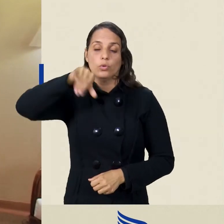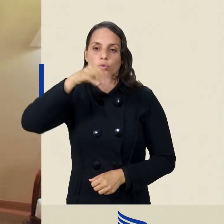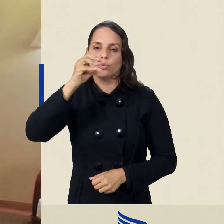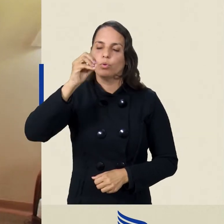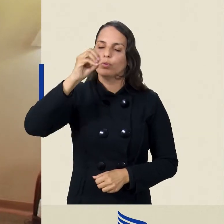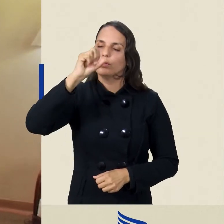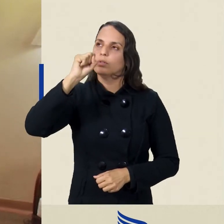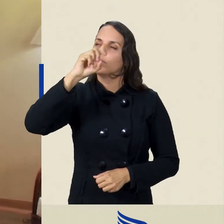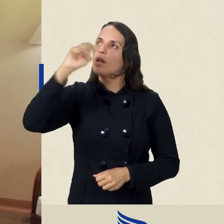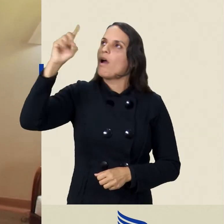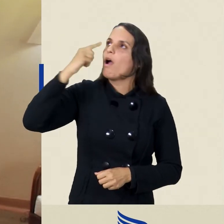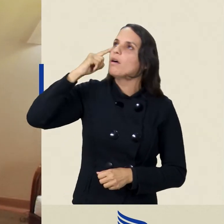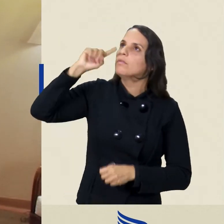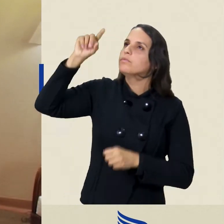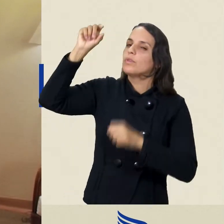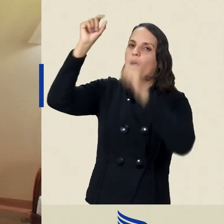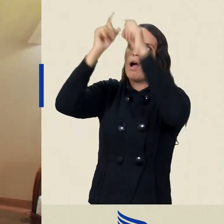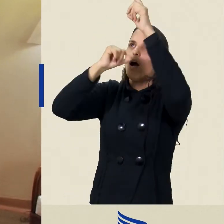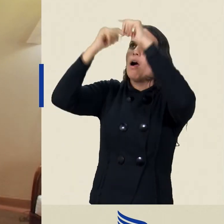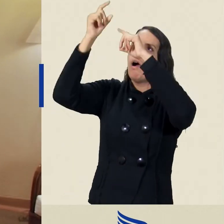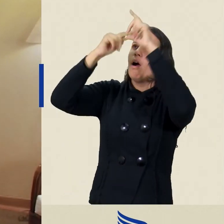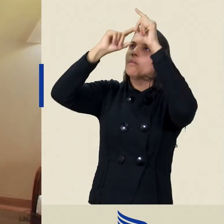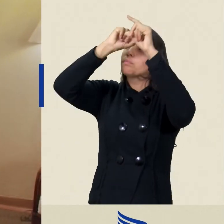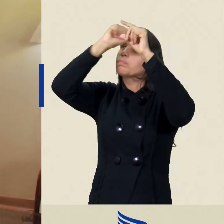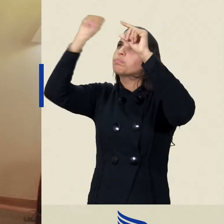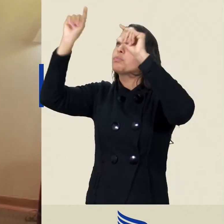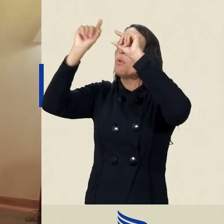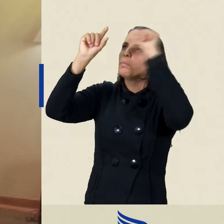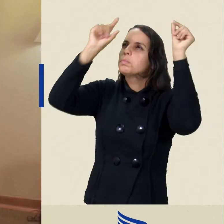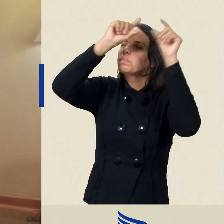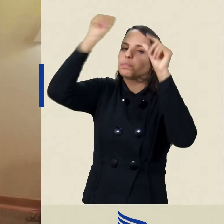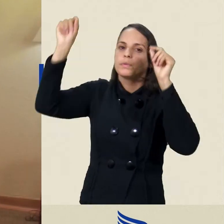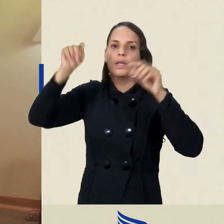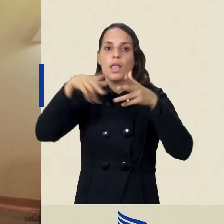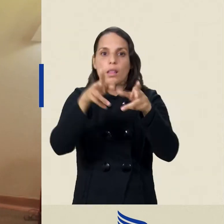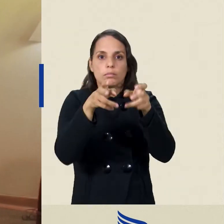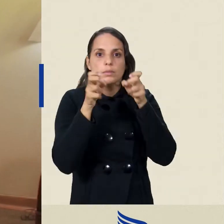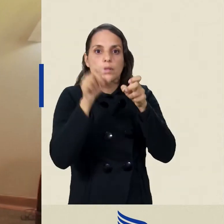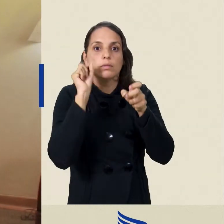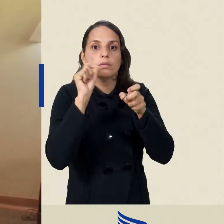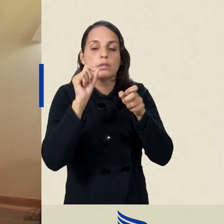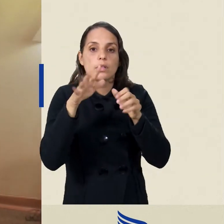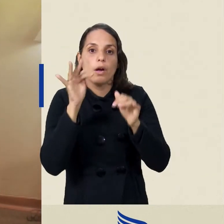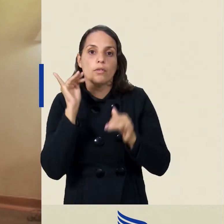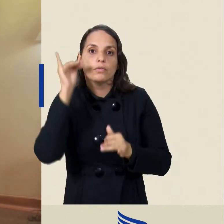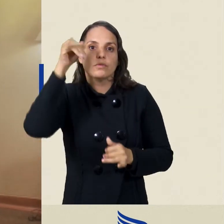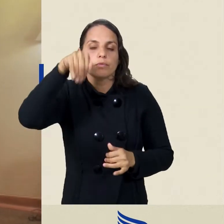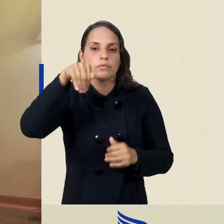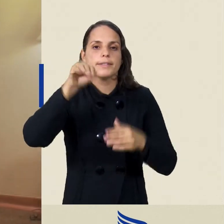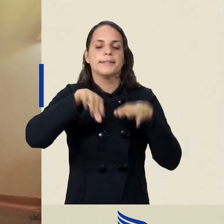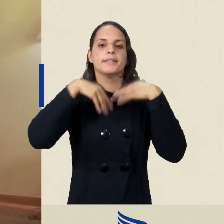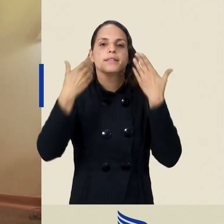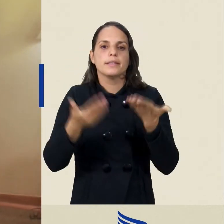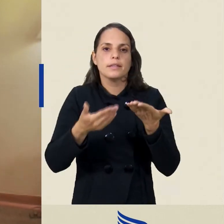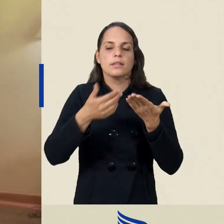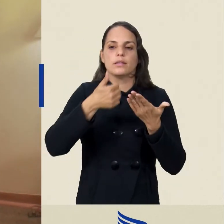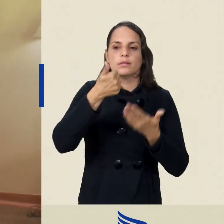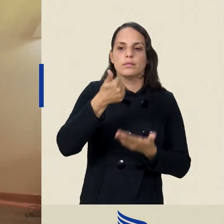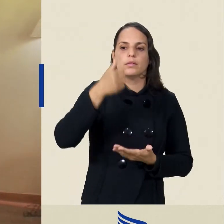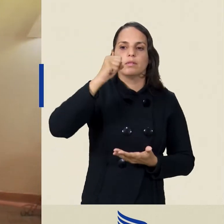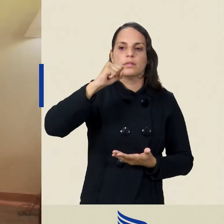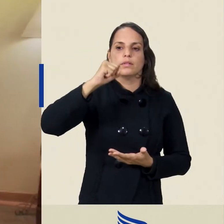estrelas. Ele sabia ser esse um sinal do fim. Em 1845, quando já convencido acerca do sábado